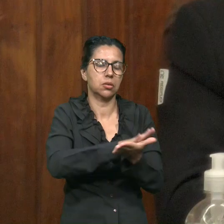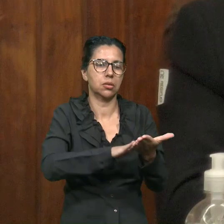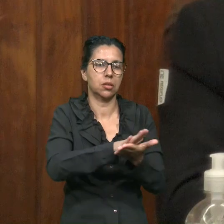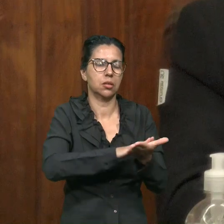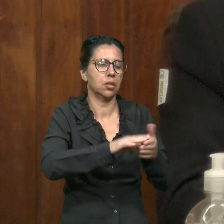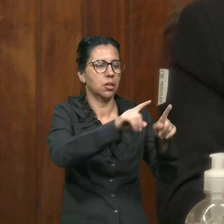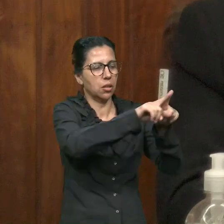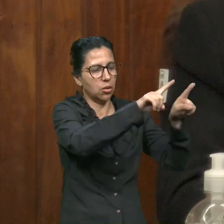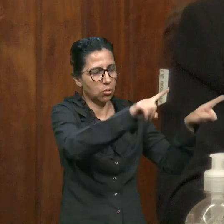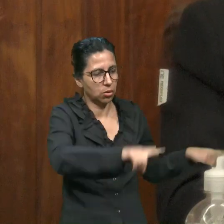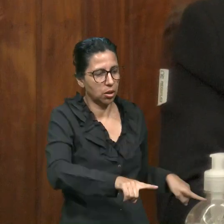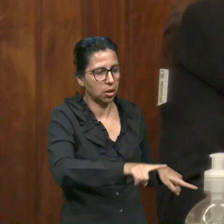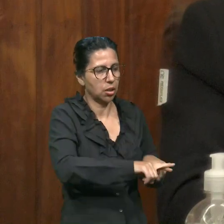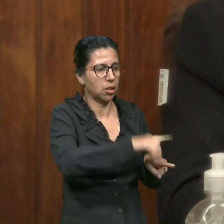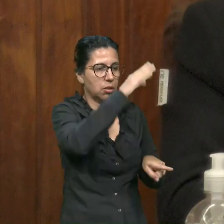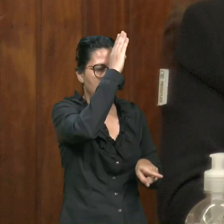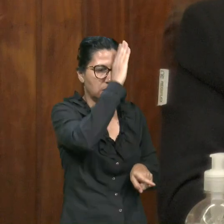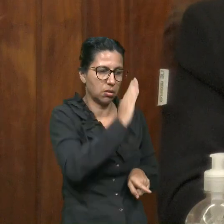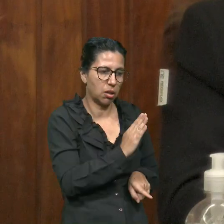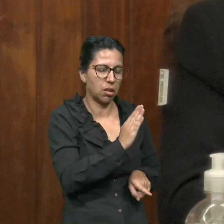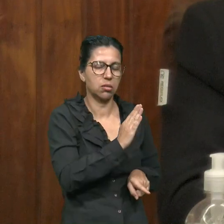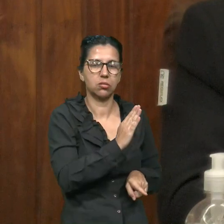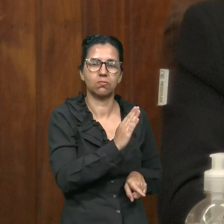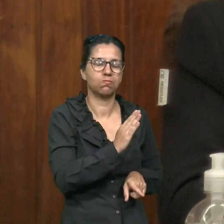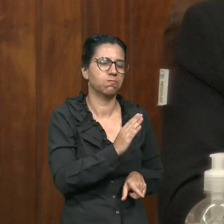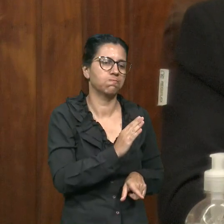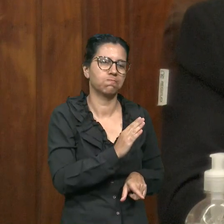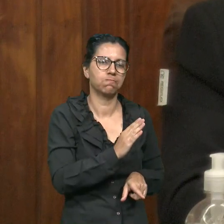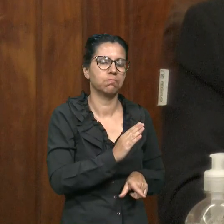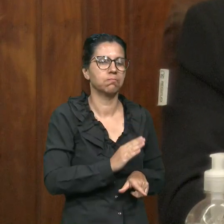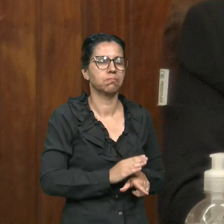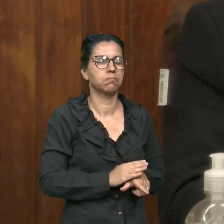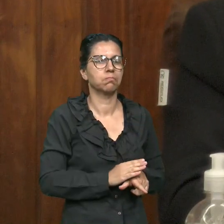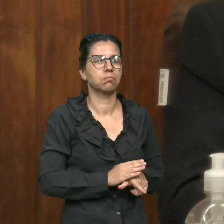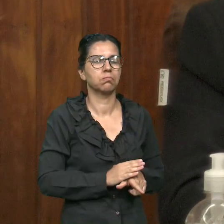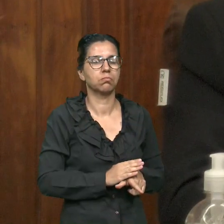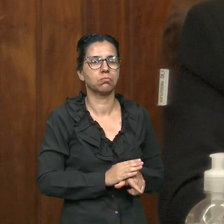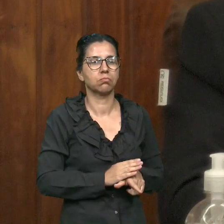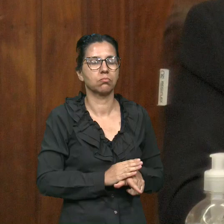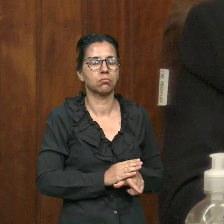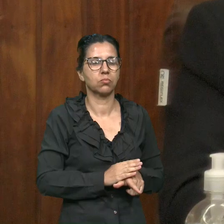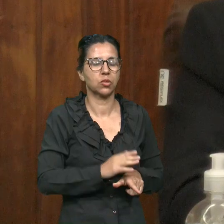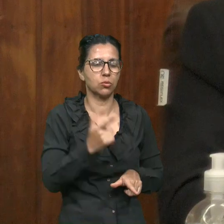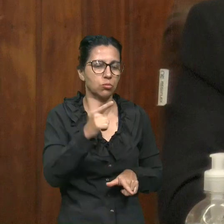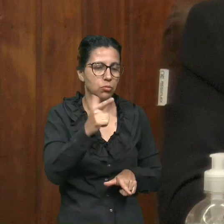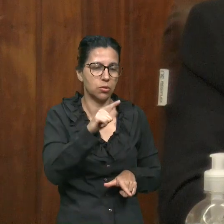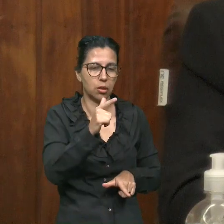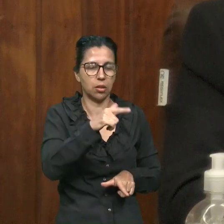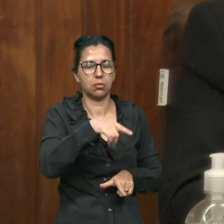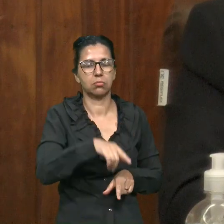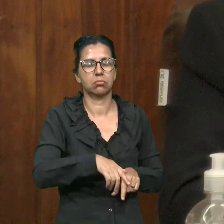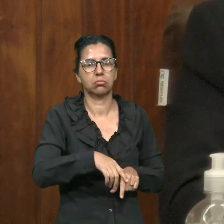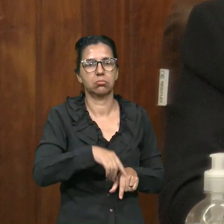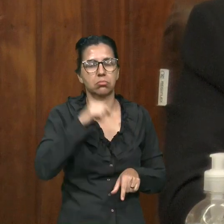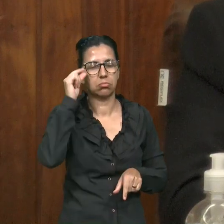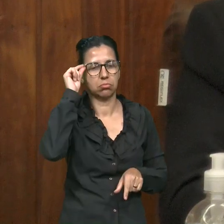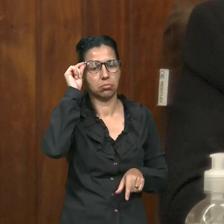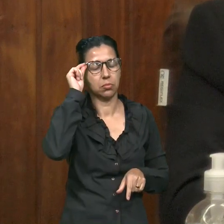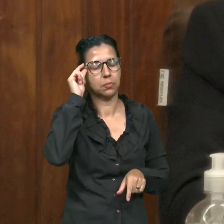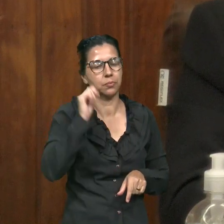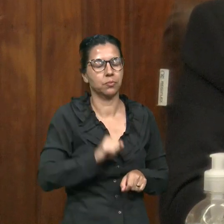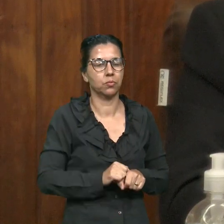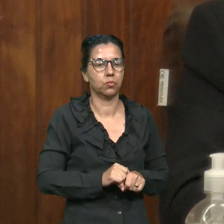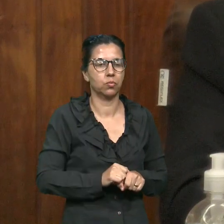áreas públicas gratuitamente à grande construtora para que esta ter acesso exclusivo às portarias em